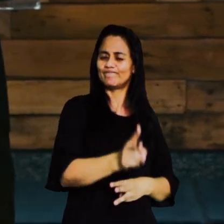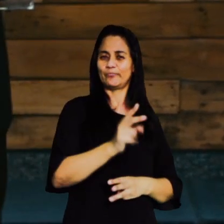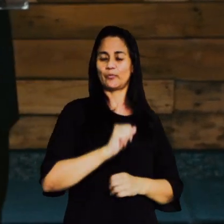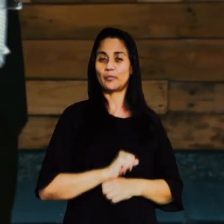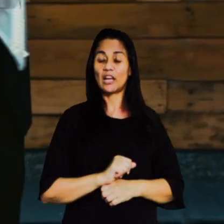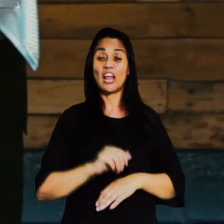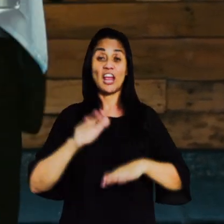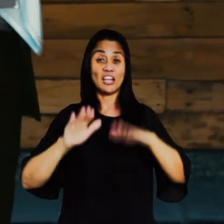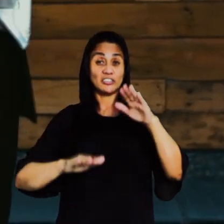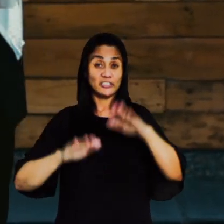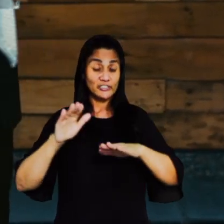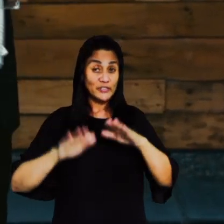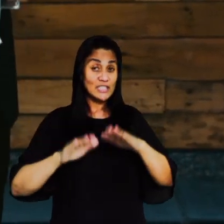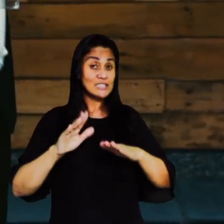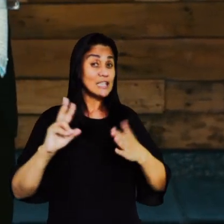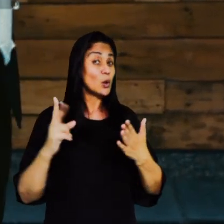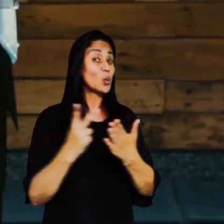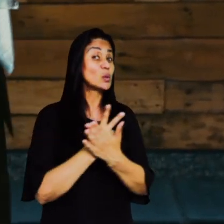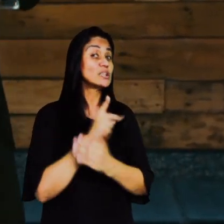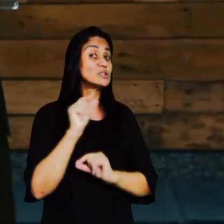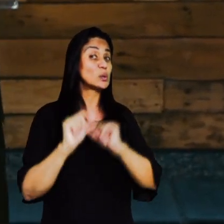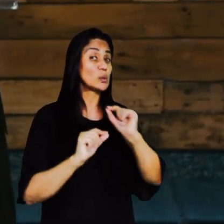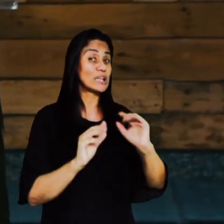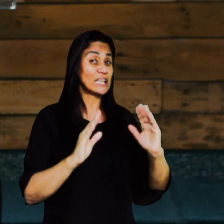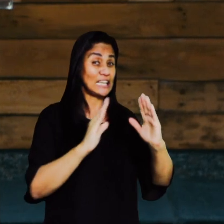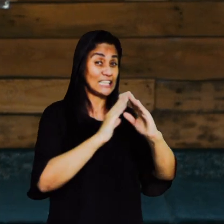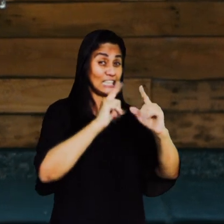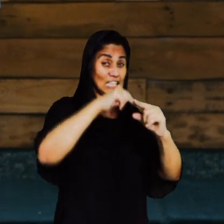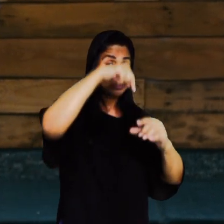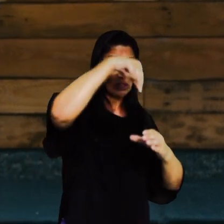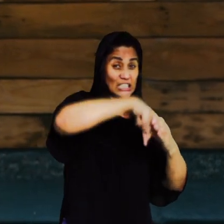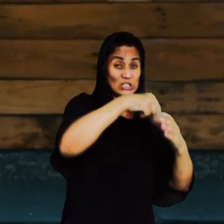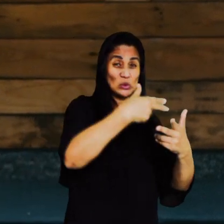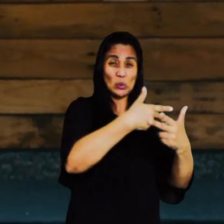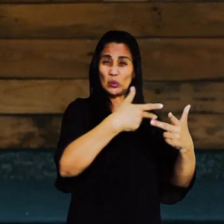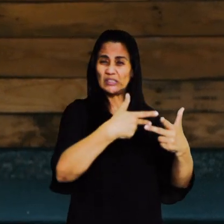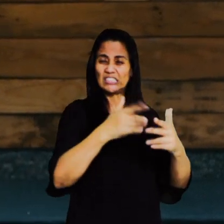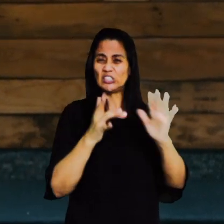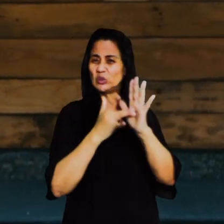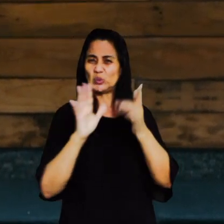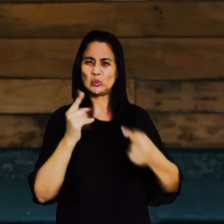na igreja coisas que ele não concordava.